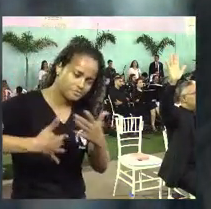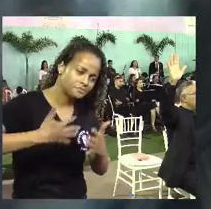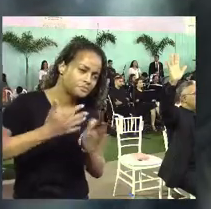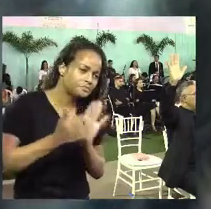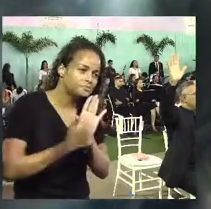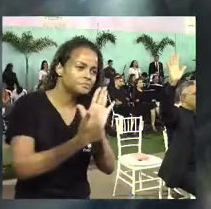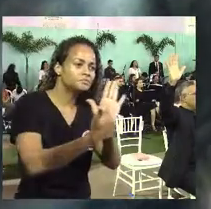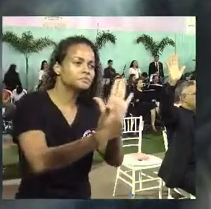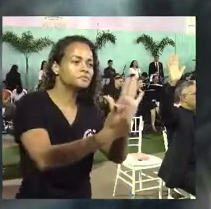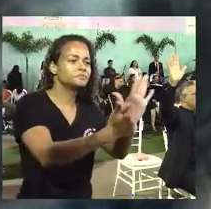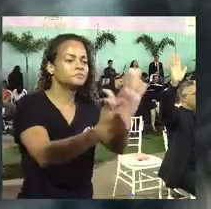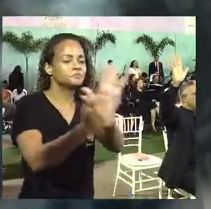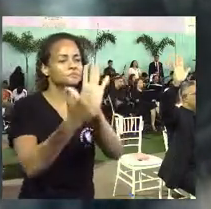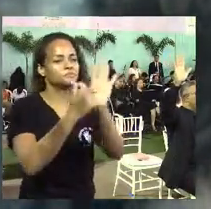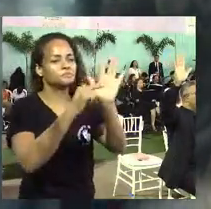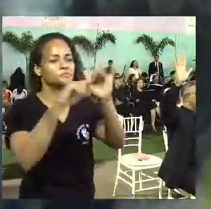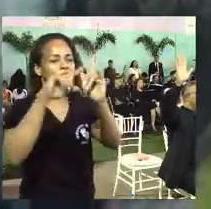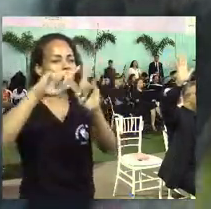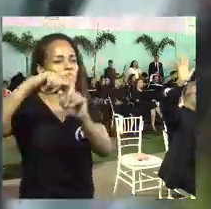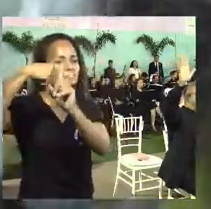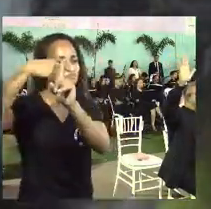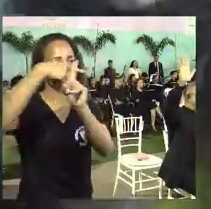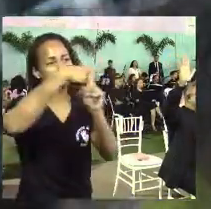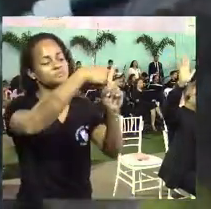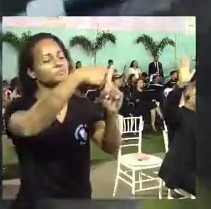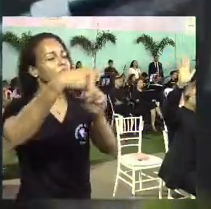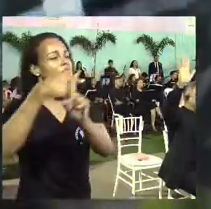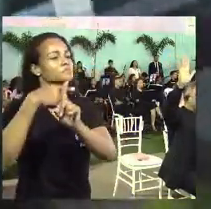a minha cruz